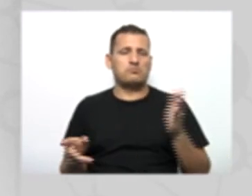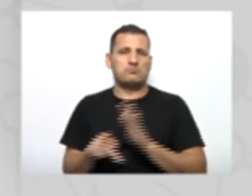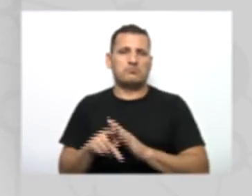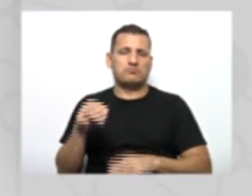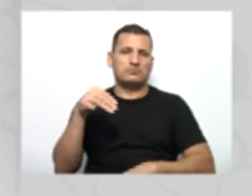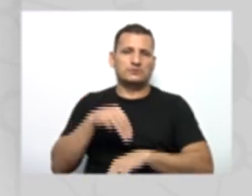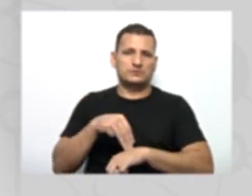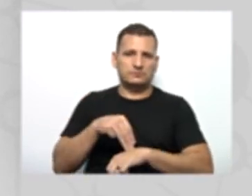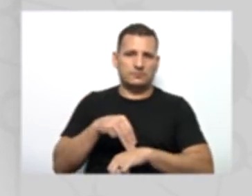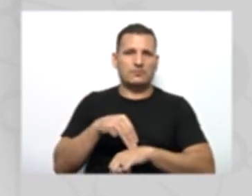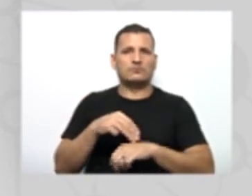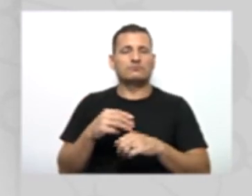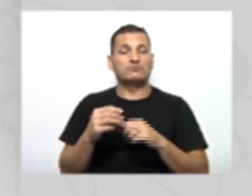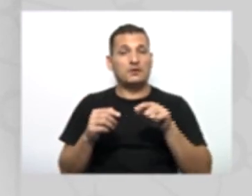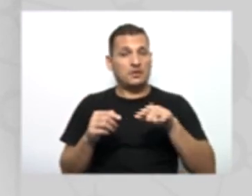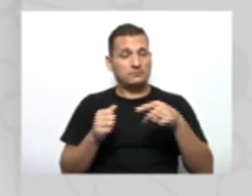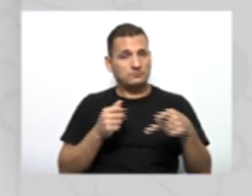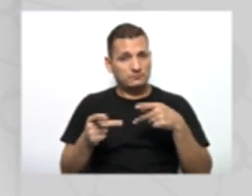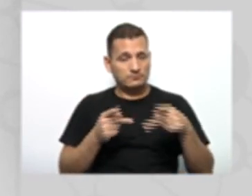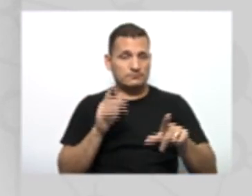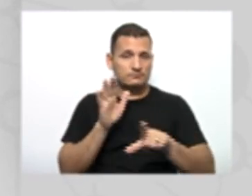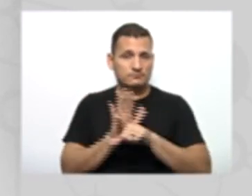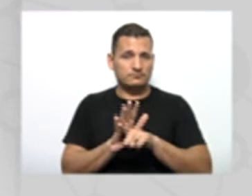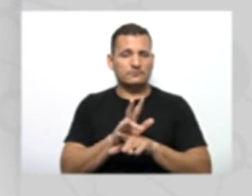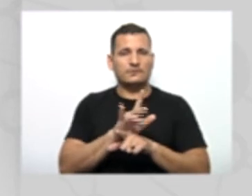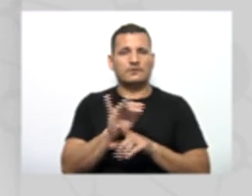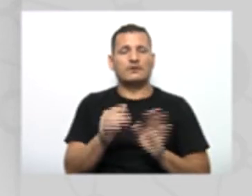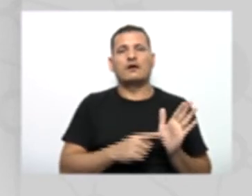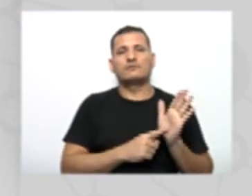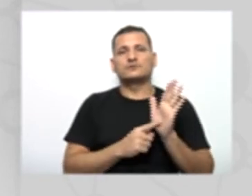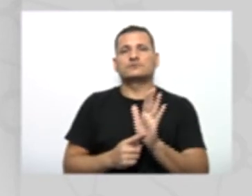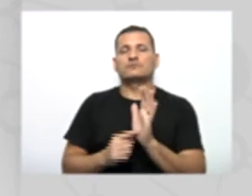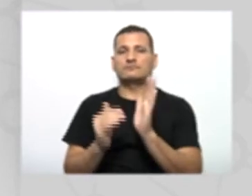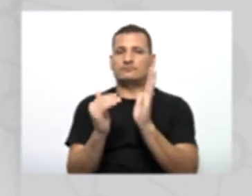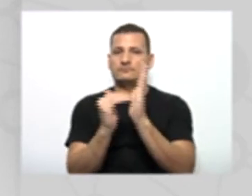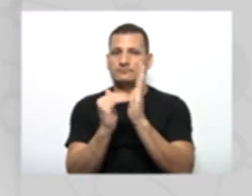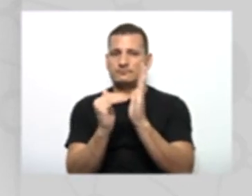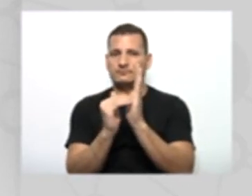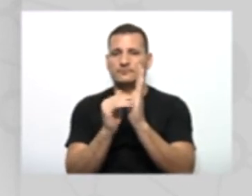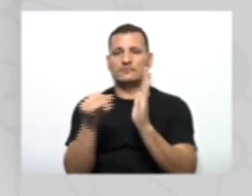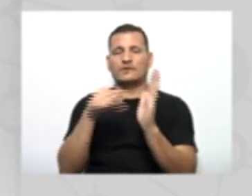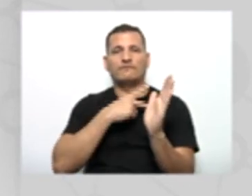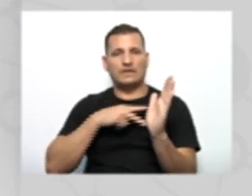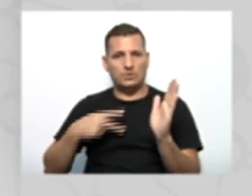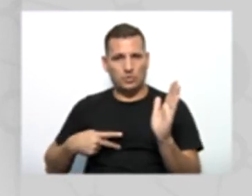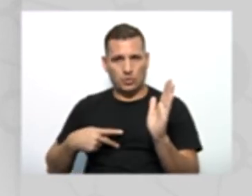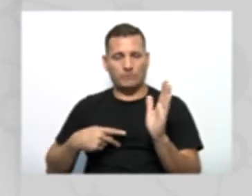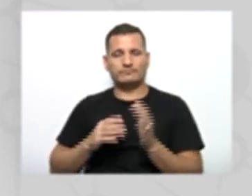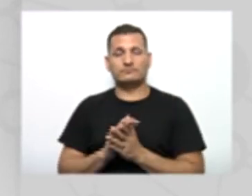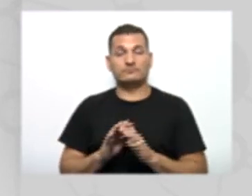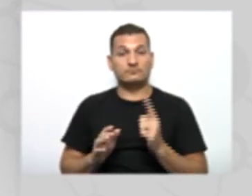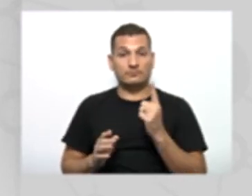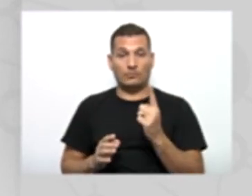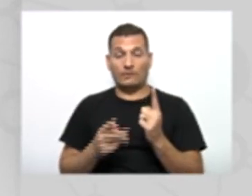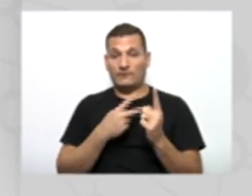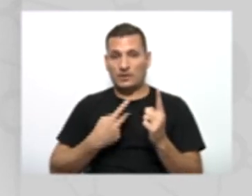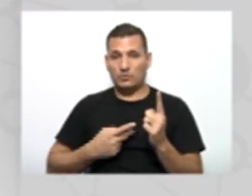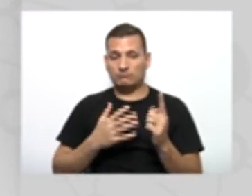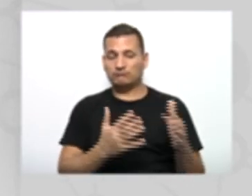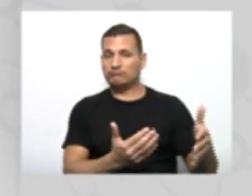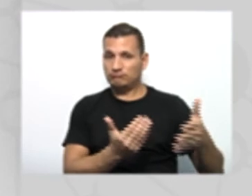importância do respeito entre alunos e professores. Isso vocês podem fazer, desde que vocês,